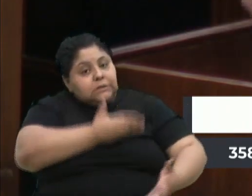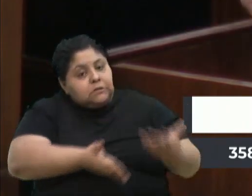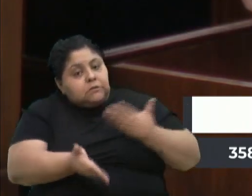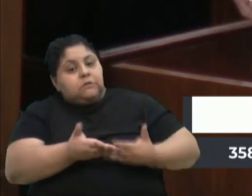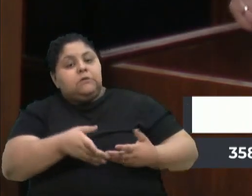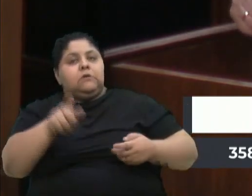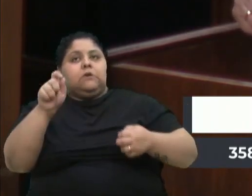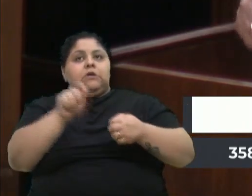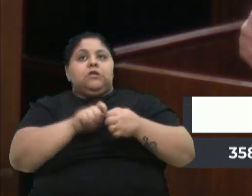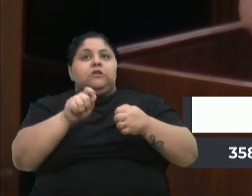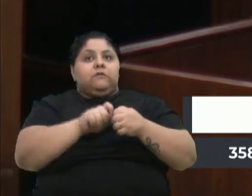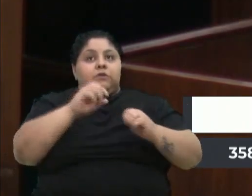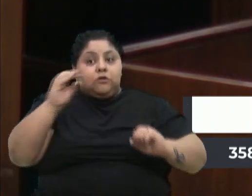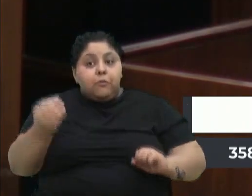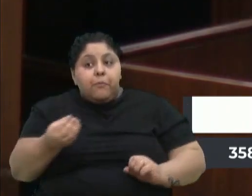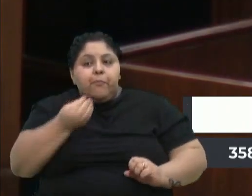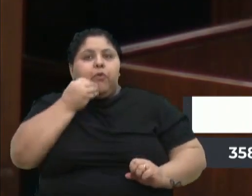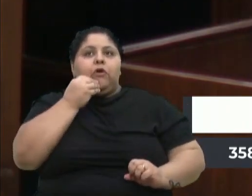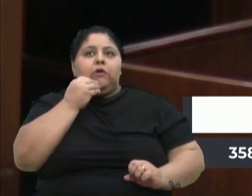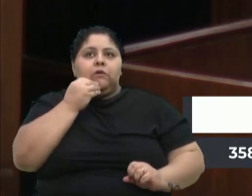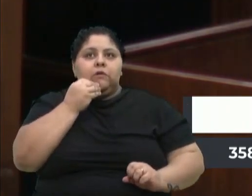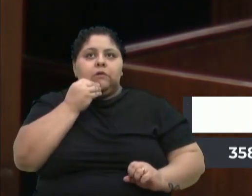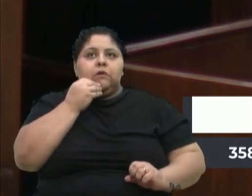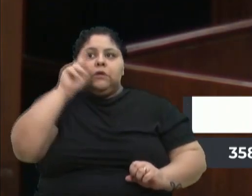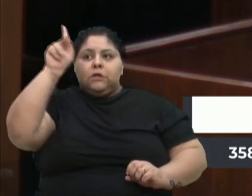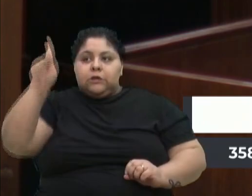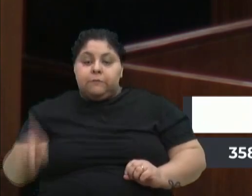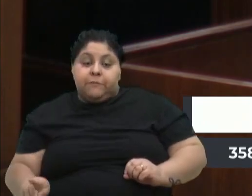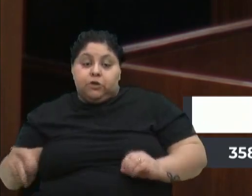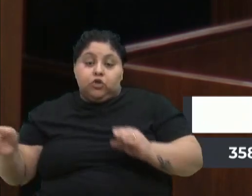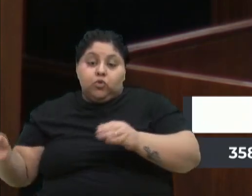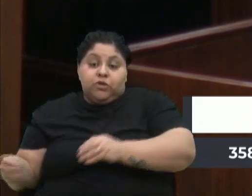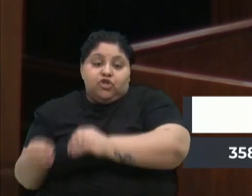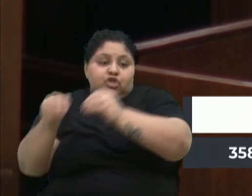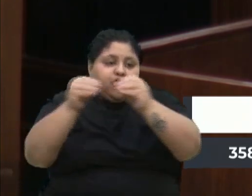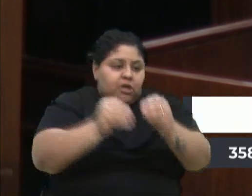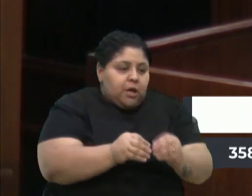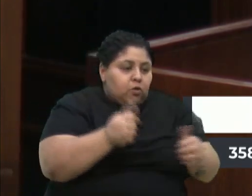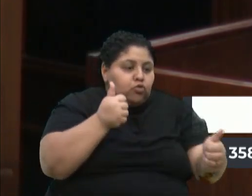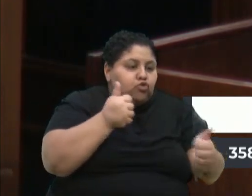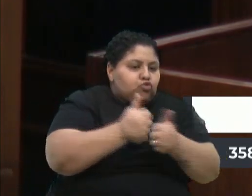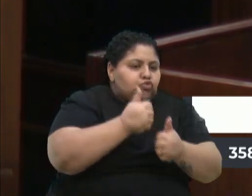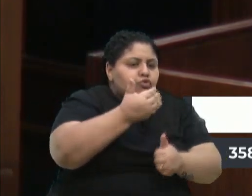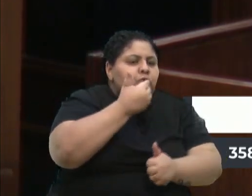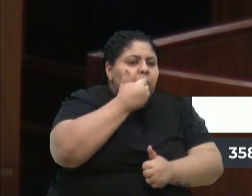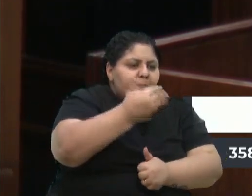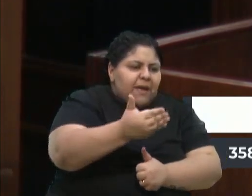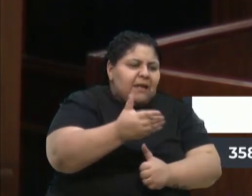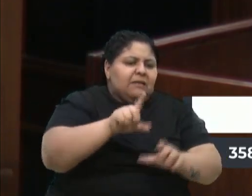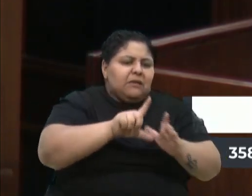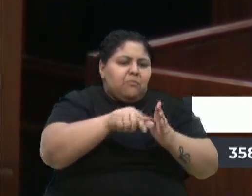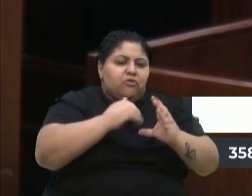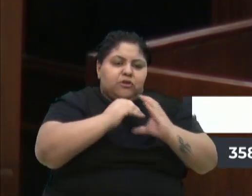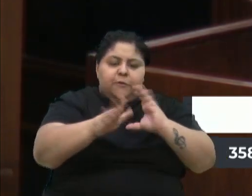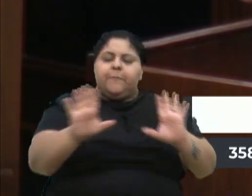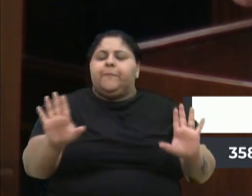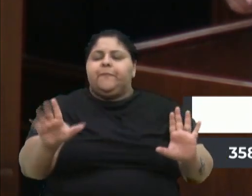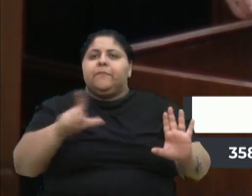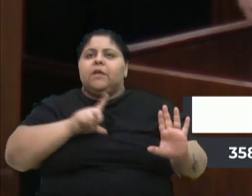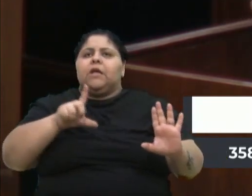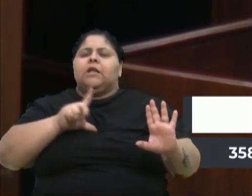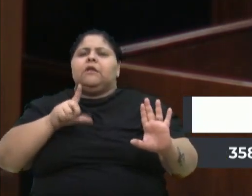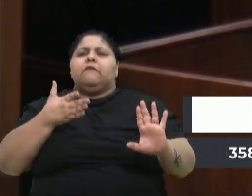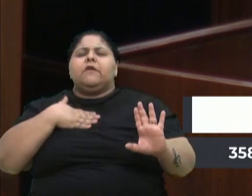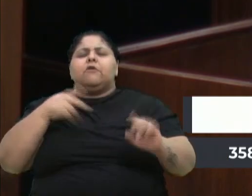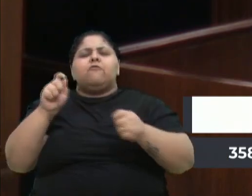faz o possível. As pessoas vêm na porta do nosso gabinete, pedem, a gente encaminha. Esses dias eu estava fazendo uma contagem,